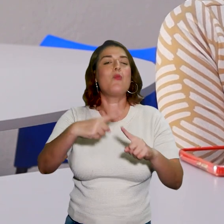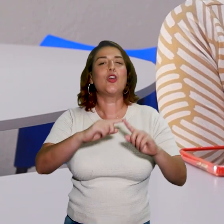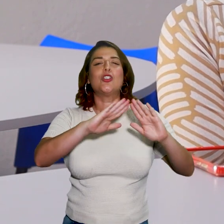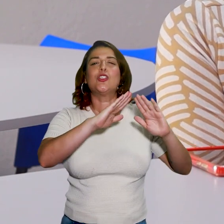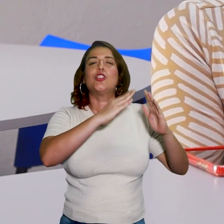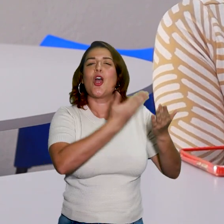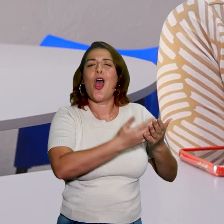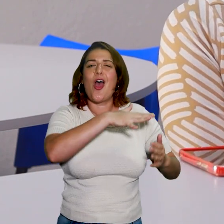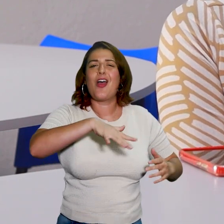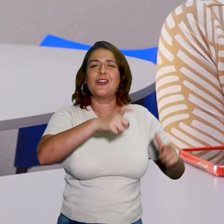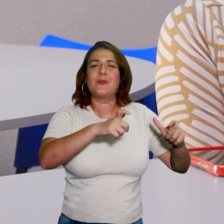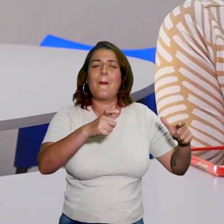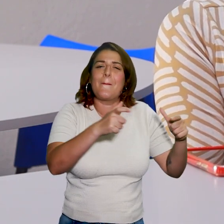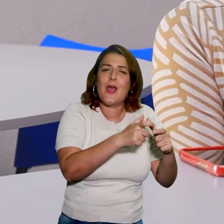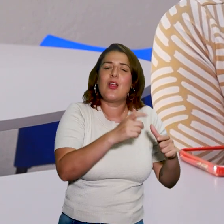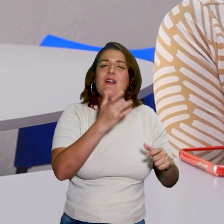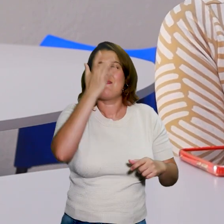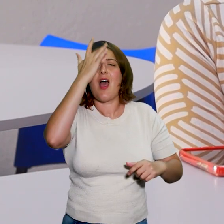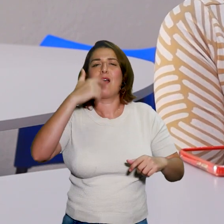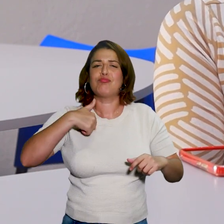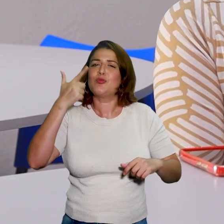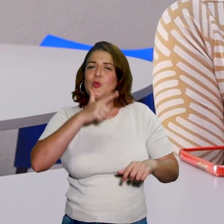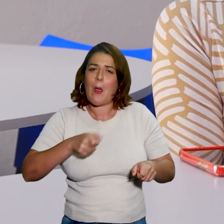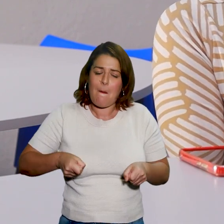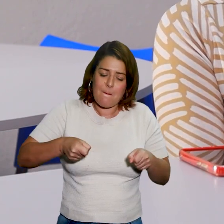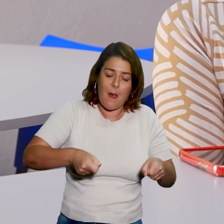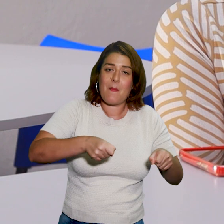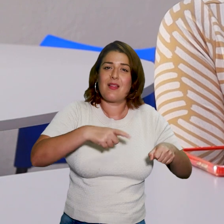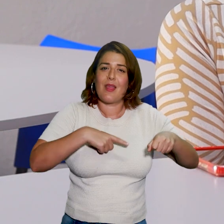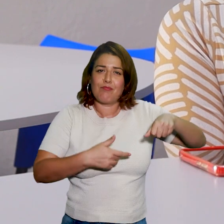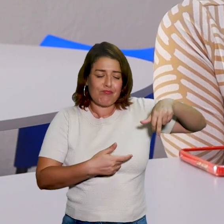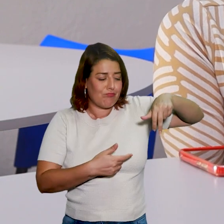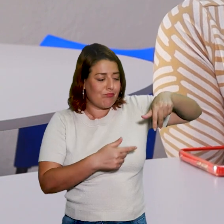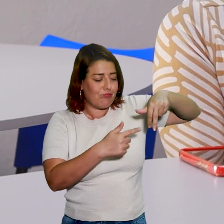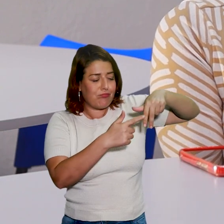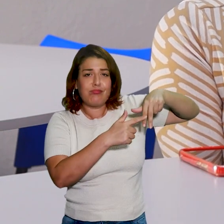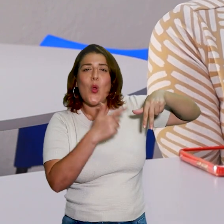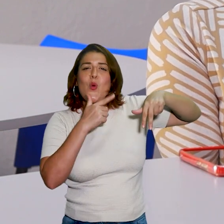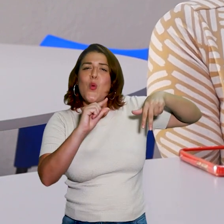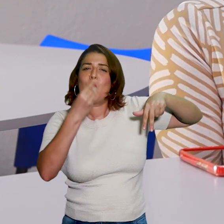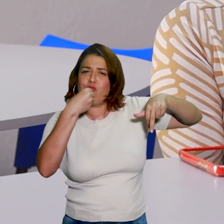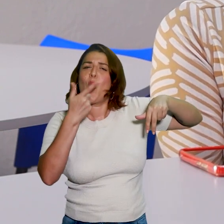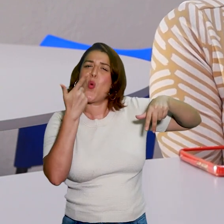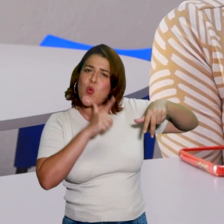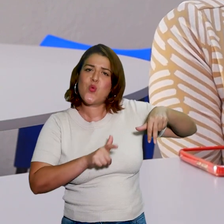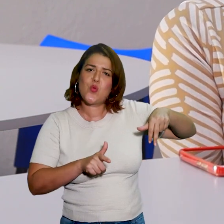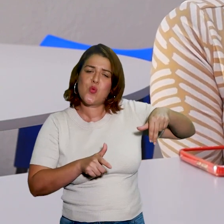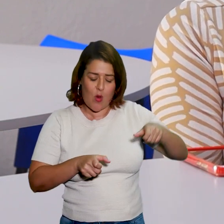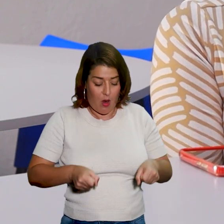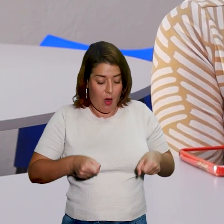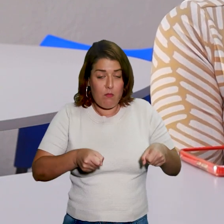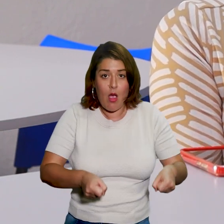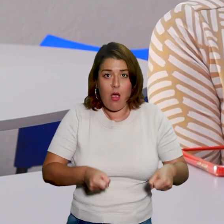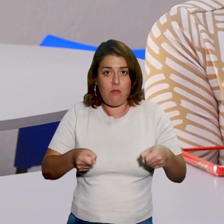eram menores e tal, então era mais tranquilo para mim. E como eu falei, eu tinha um certo movimento, tenho um certo movimento das pernas, então eu conseguia